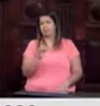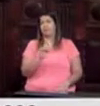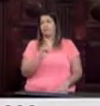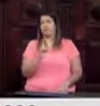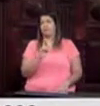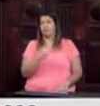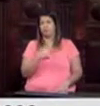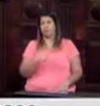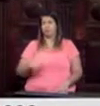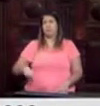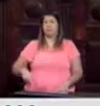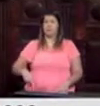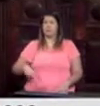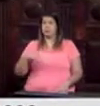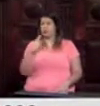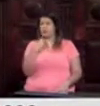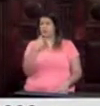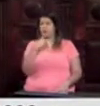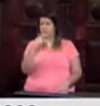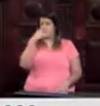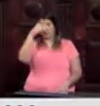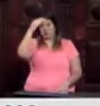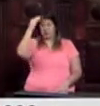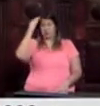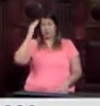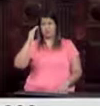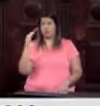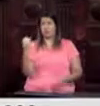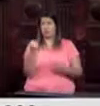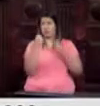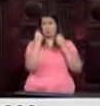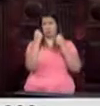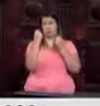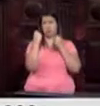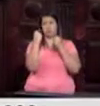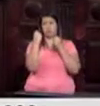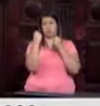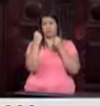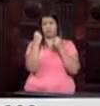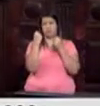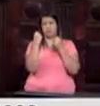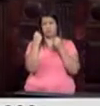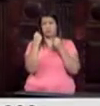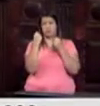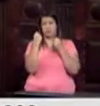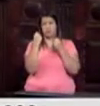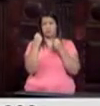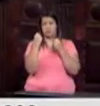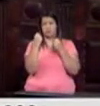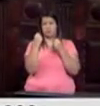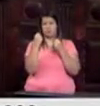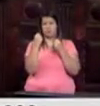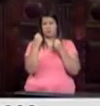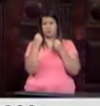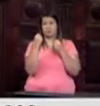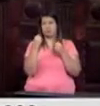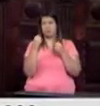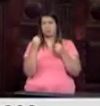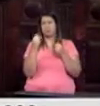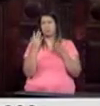que o presidente Temer chegou ao poder pela via do golpe.